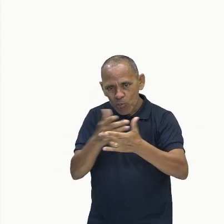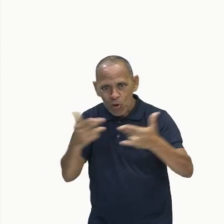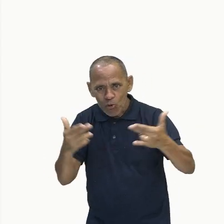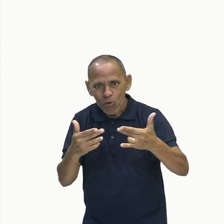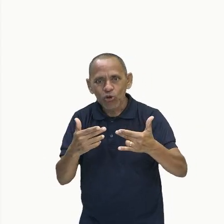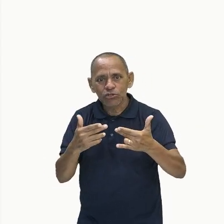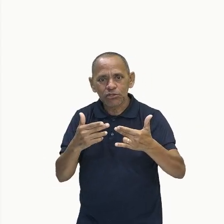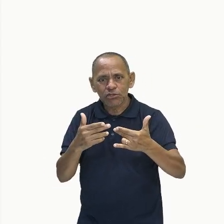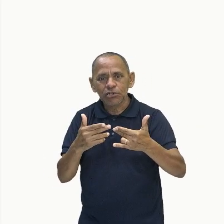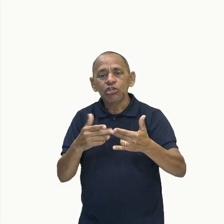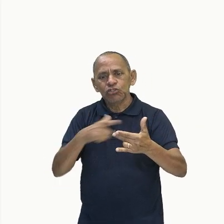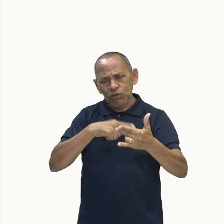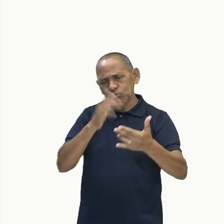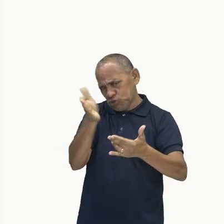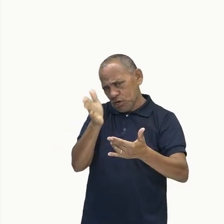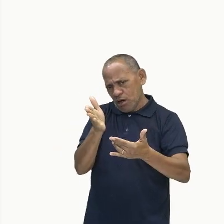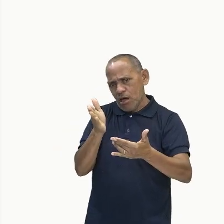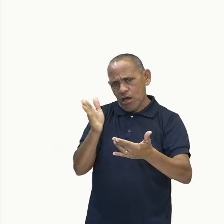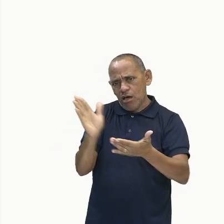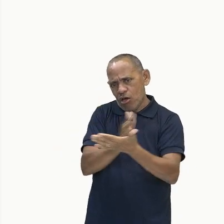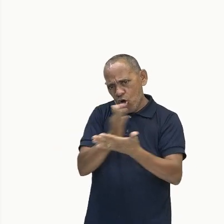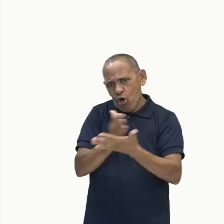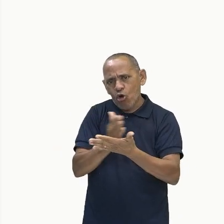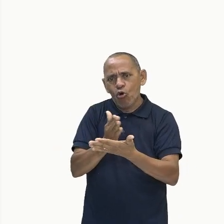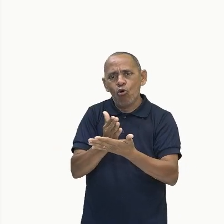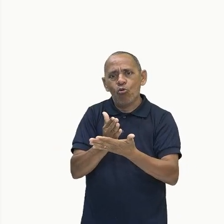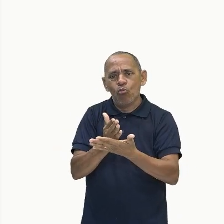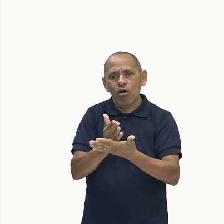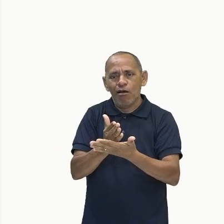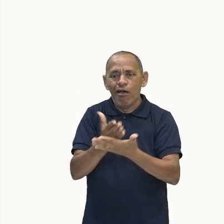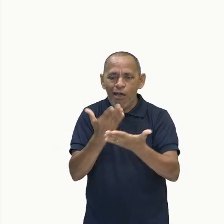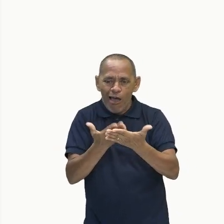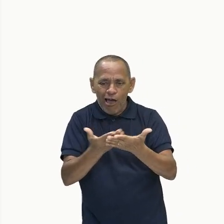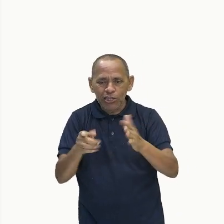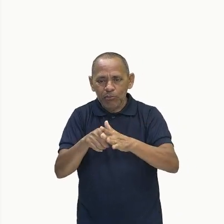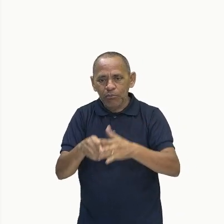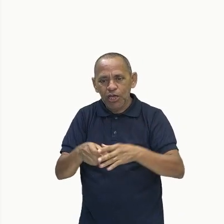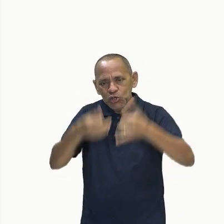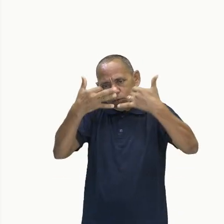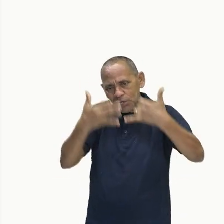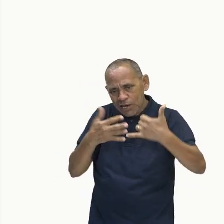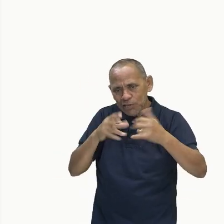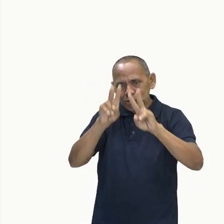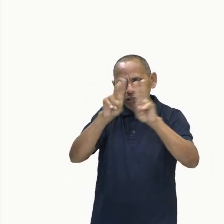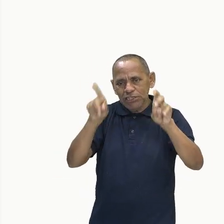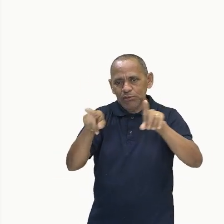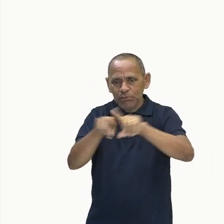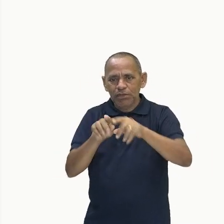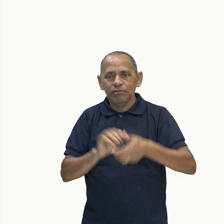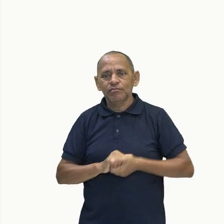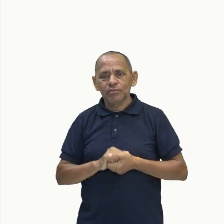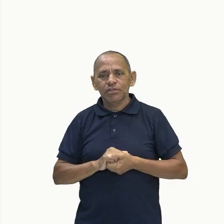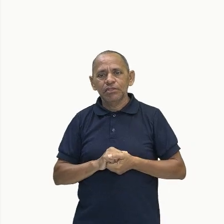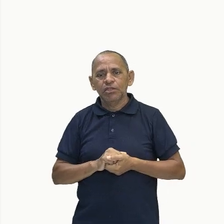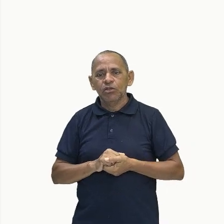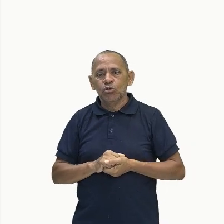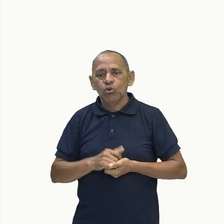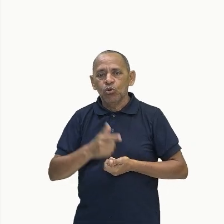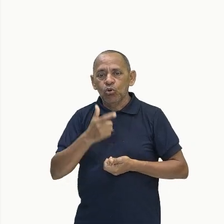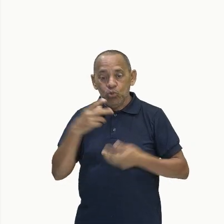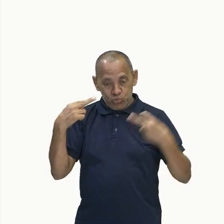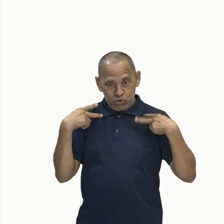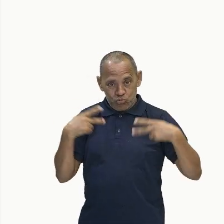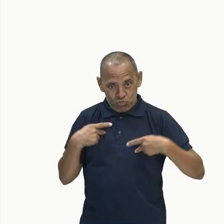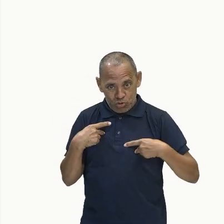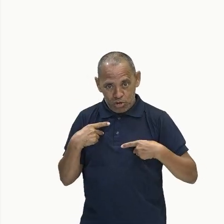sobre a questão da valorização da terra, né, da nossa oca mãe. Então, é justamente isso, o homem, né, na